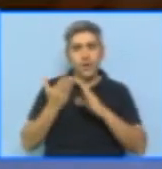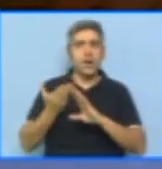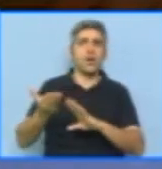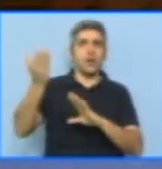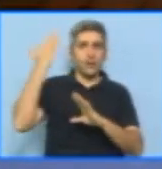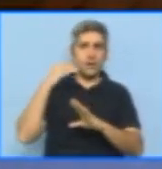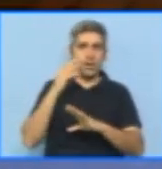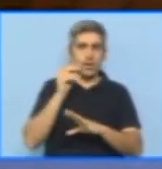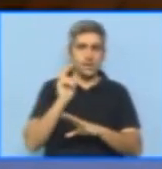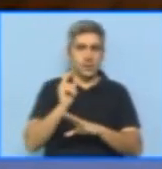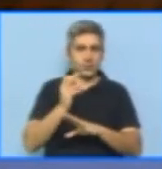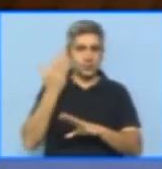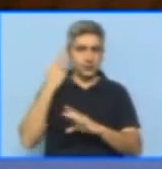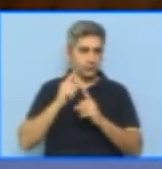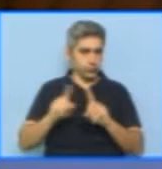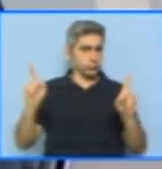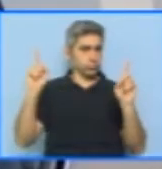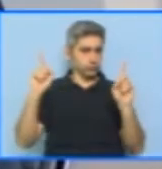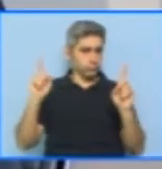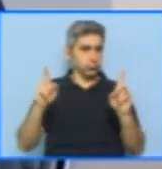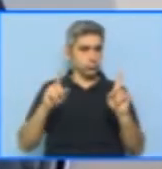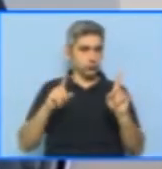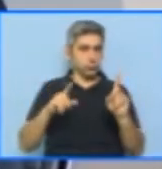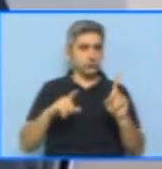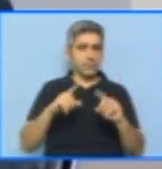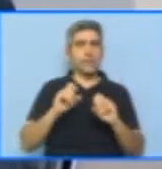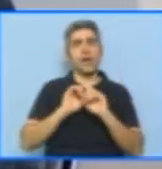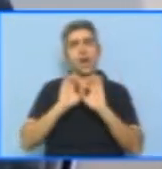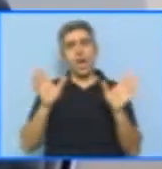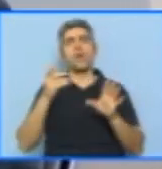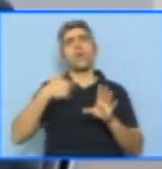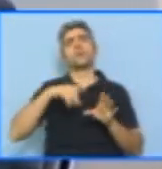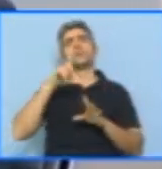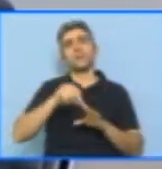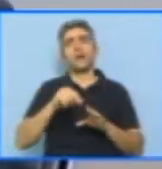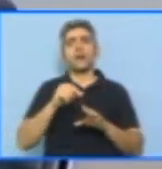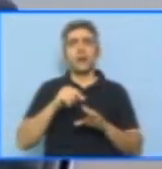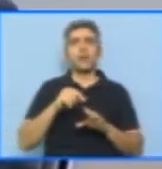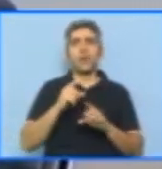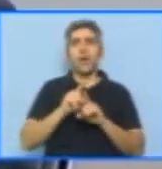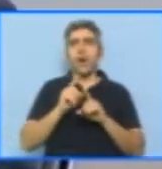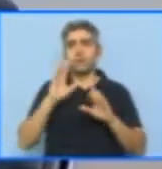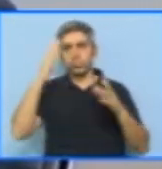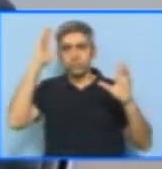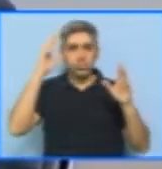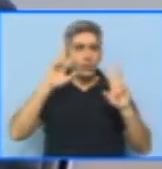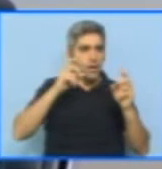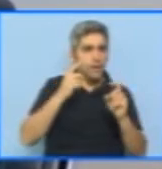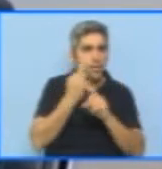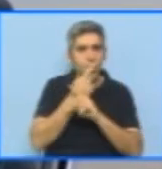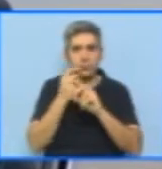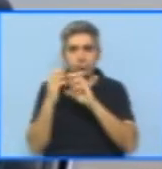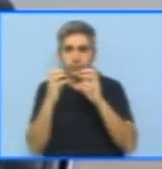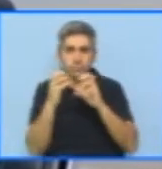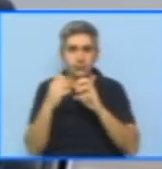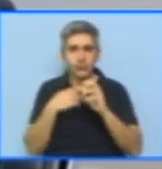era há 10 anos atrás. Sim, sim. Claro que nós também não embarcamos, enfim, em alguma euforia mediática em torno de assuntos polémicos